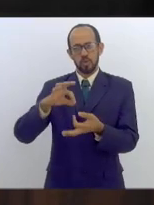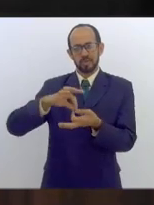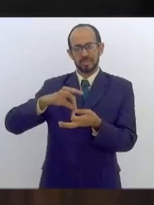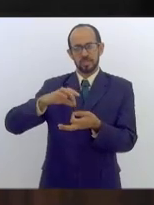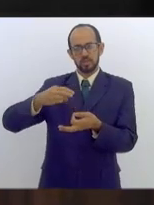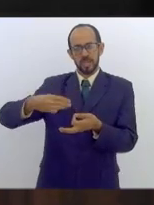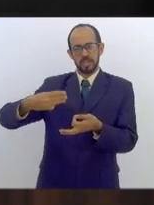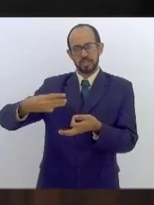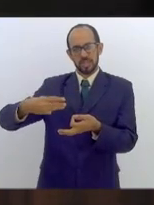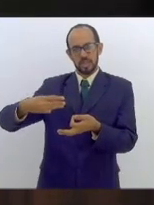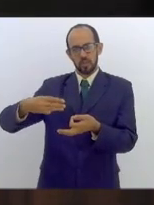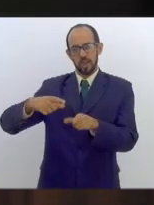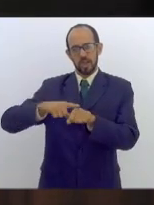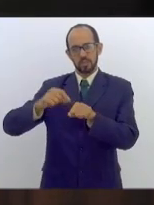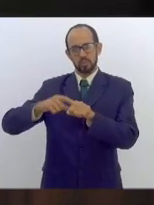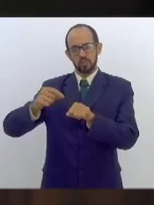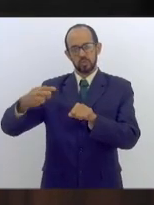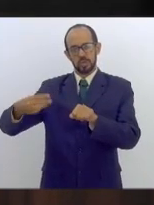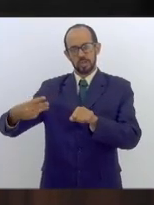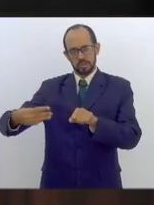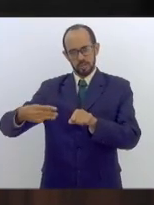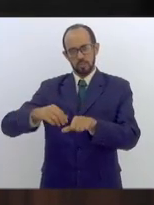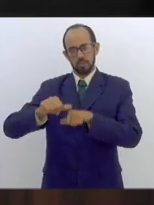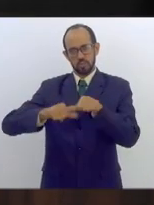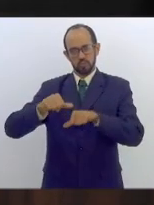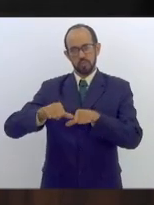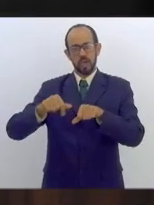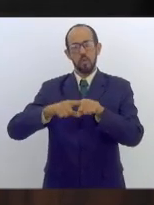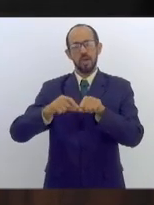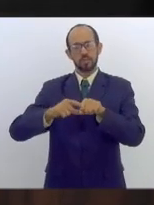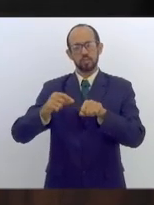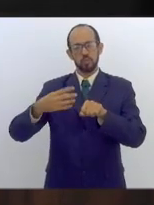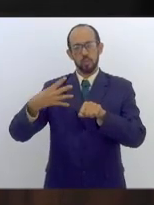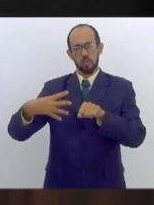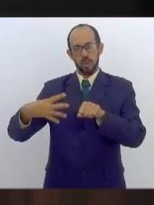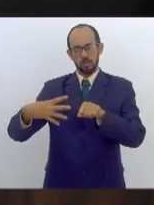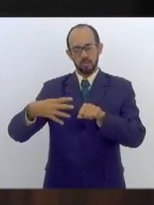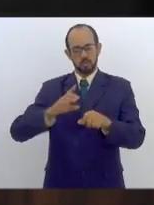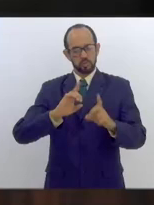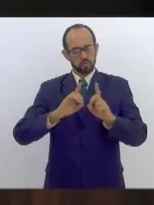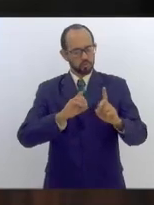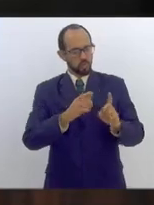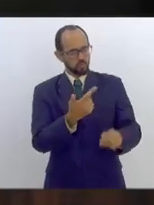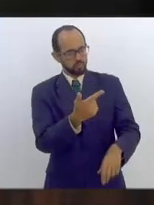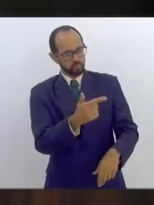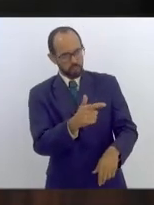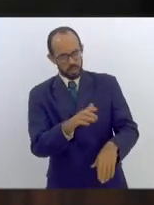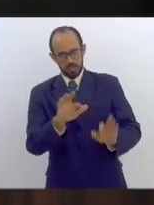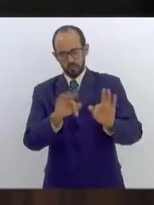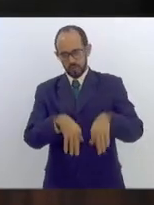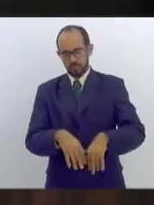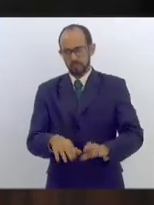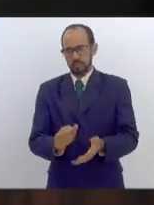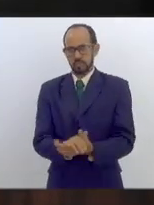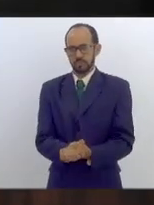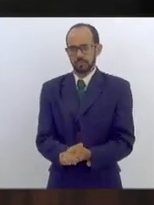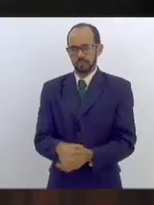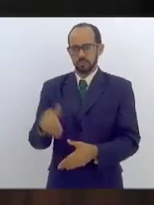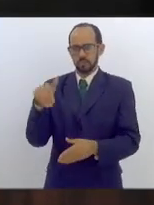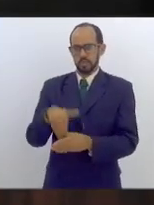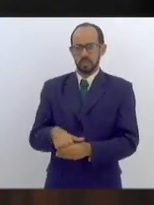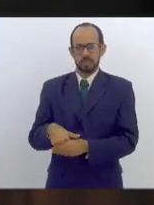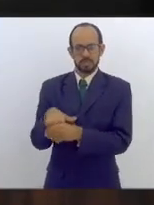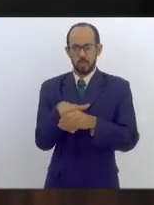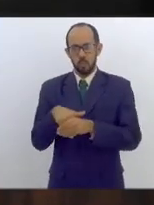3º e modificar o artigo 4º. Em discussão, não havendo que queira discutir, encerrada a discussão. Em